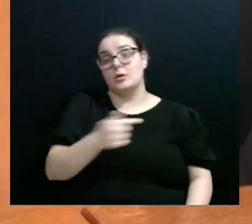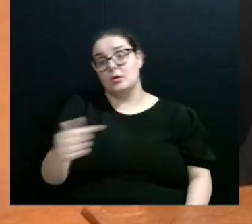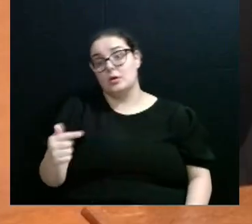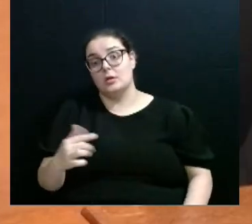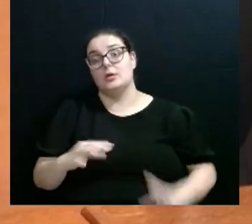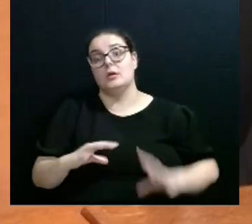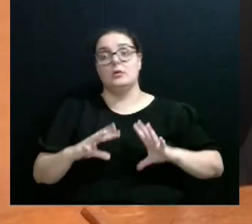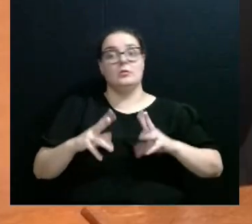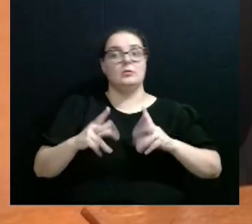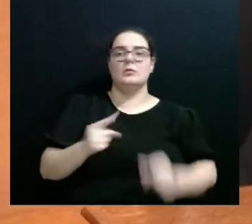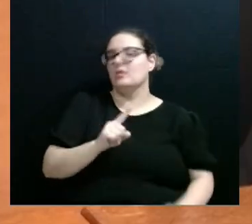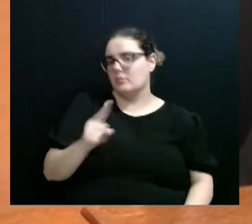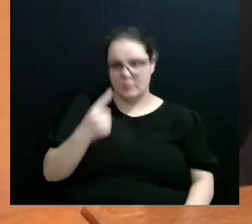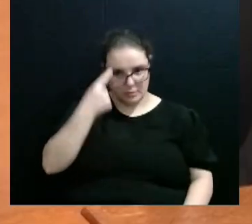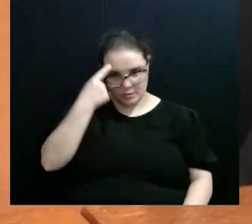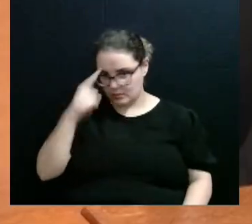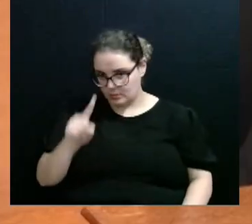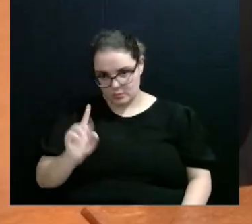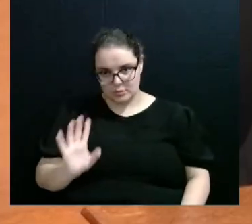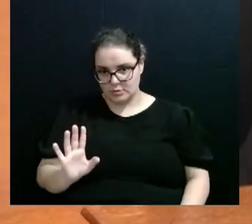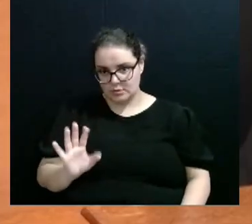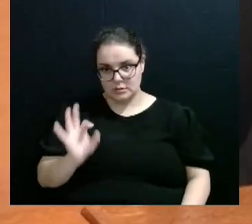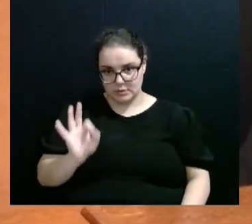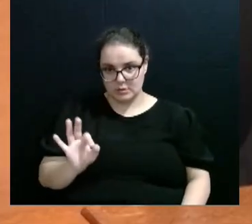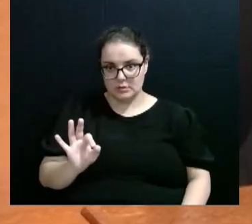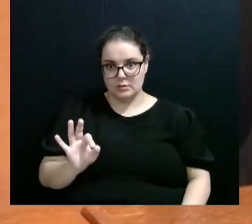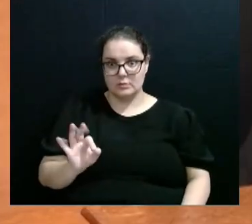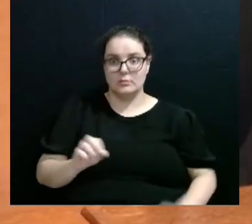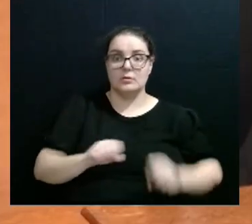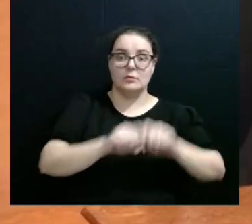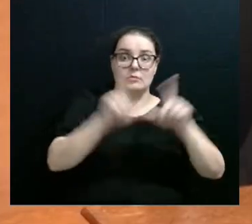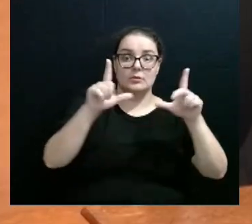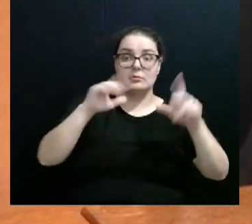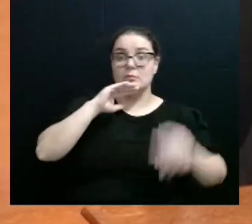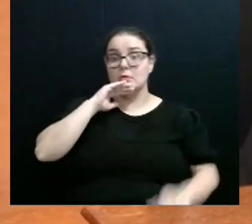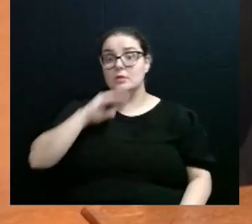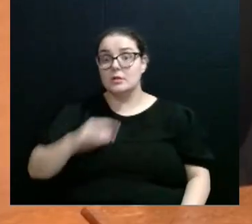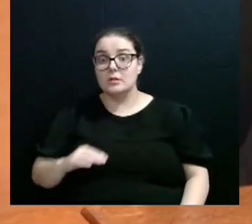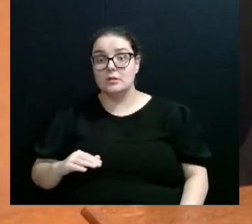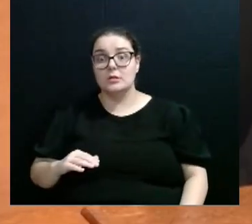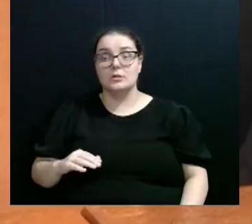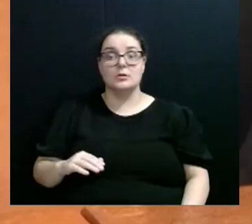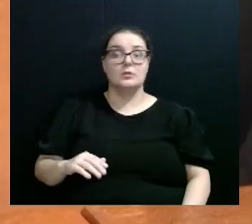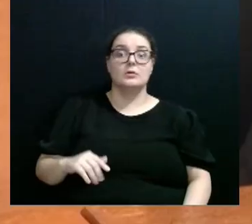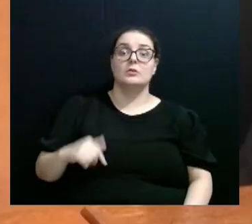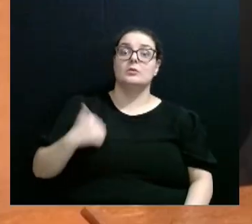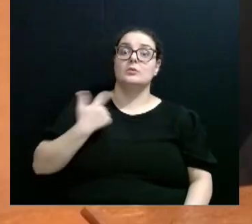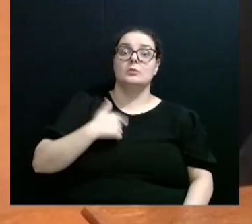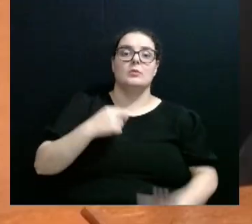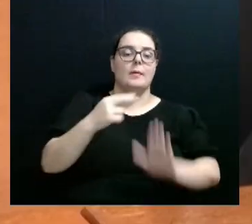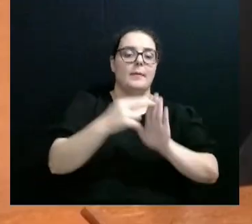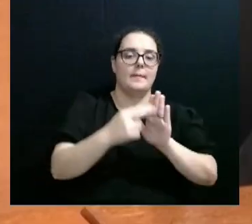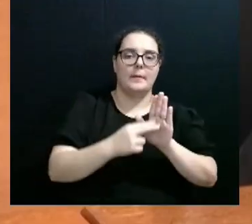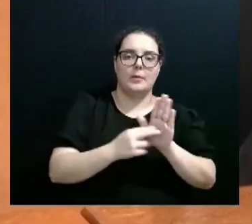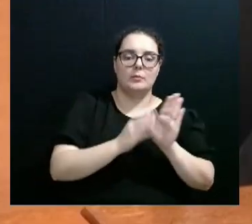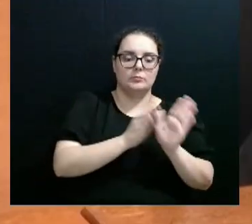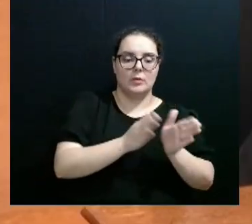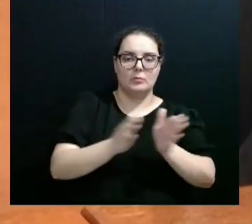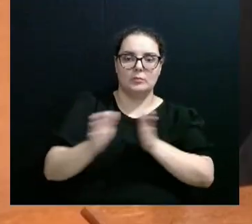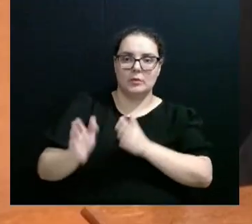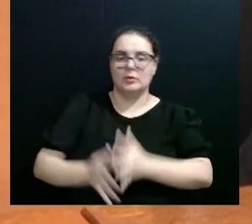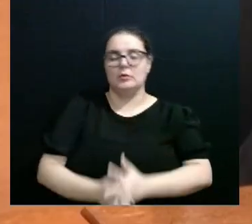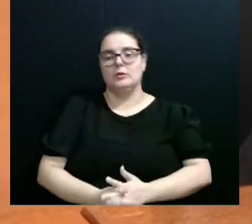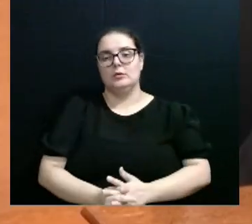não foi um dia, certo? Sim. Foi de manhã e à tarde, a gente traçou a norma inteira, foi de ponta a ponta a norma, tanto